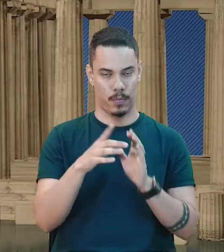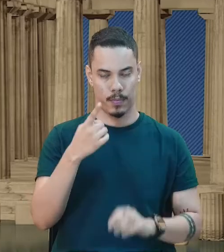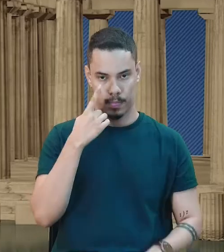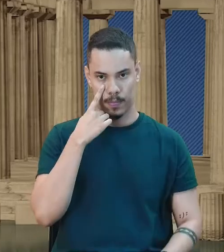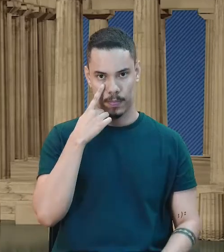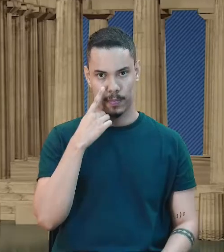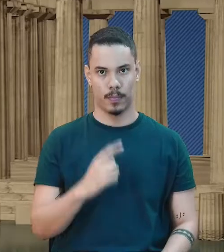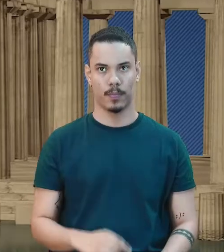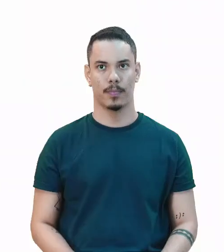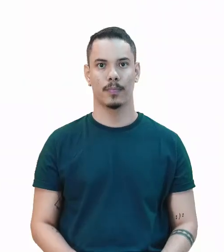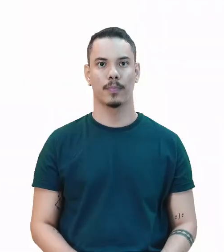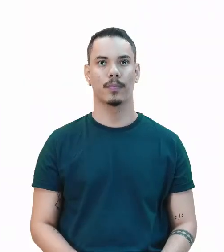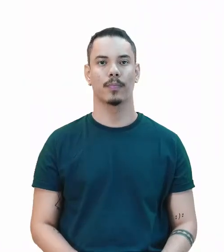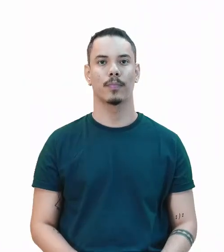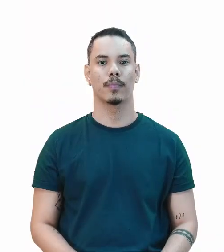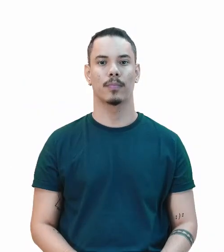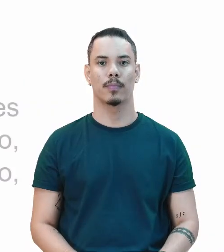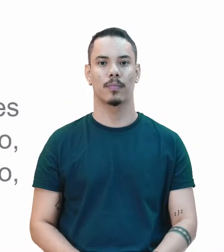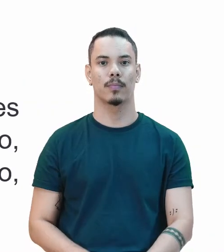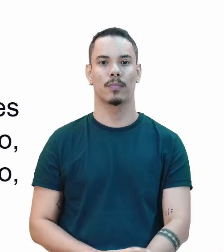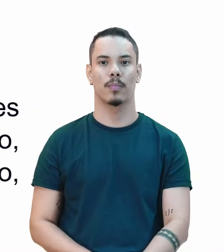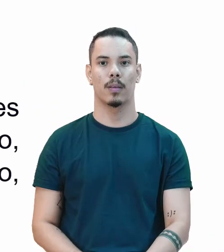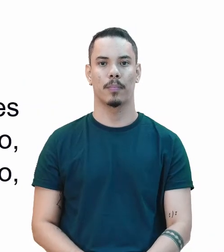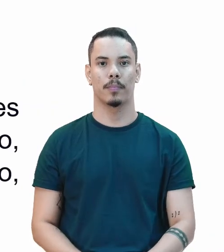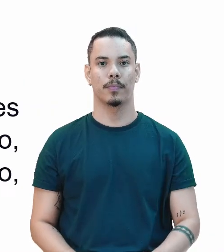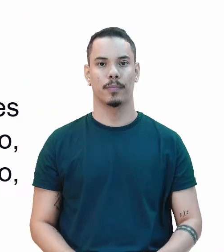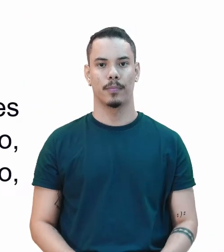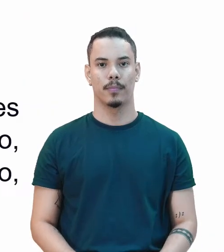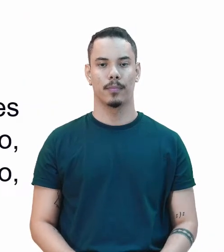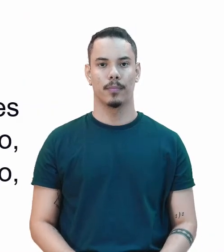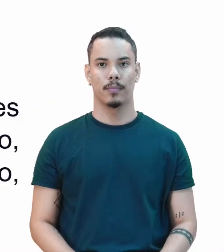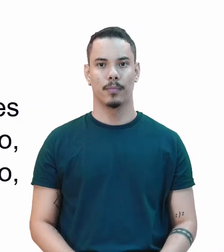então? Que temos o seguinte: